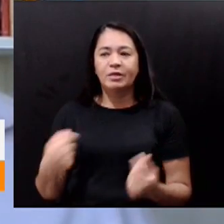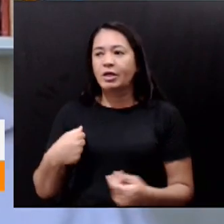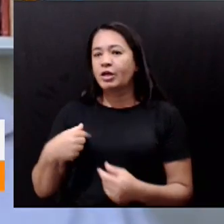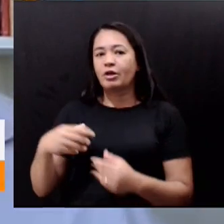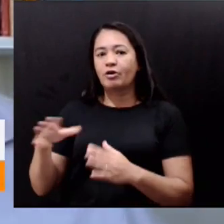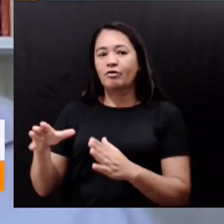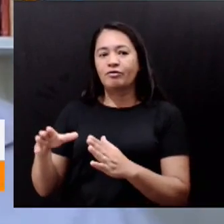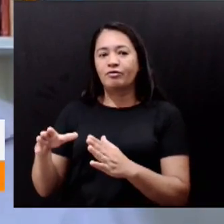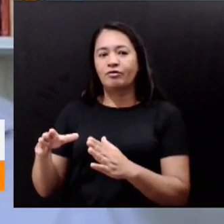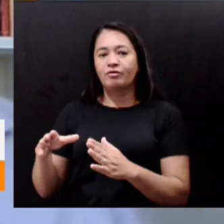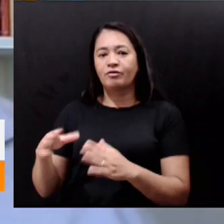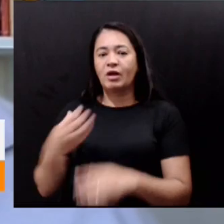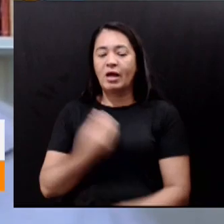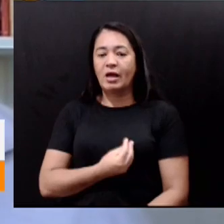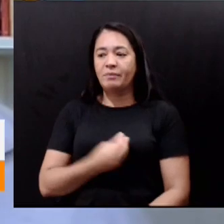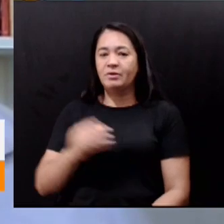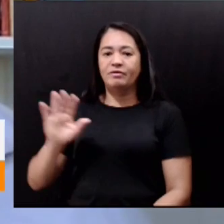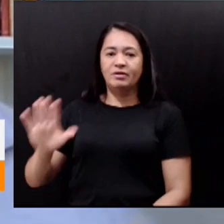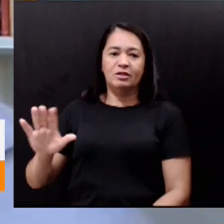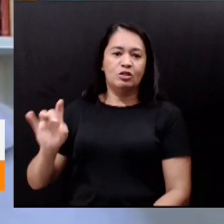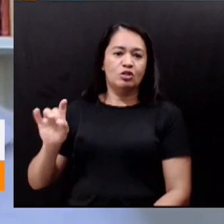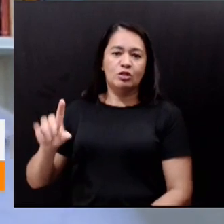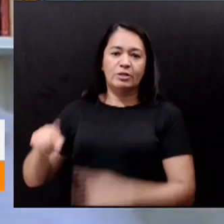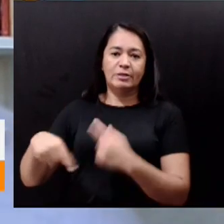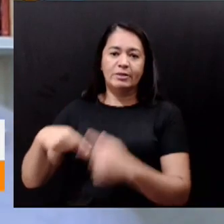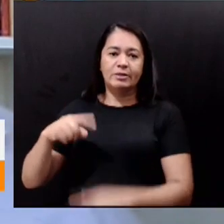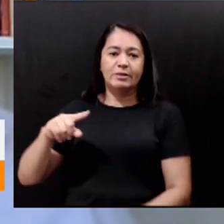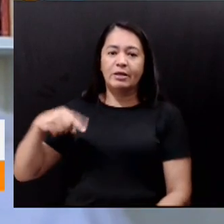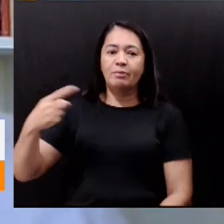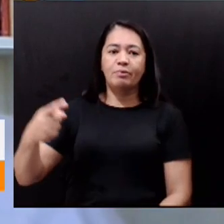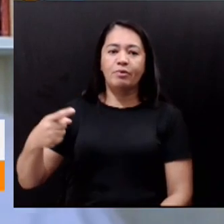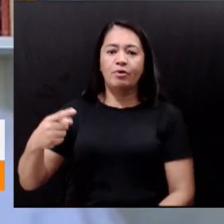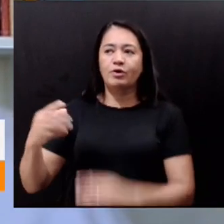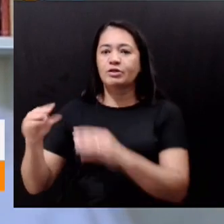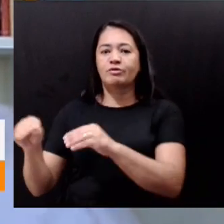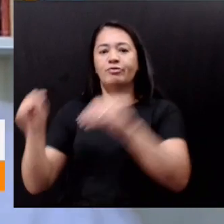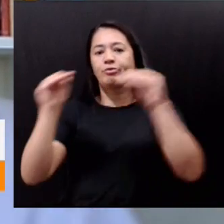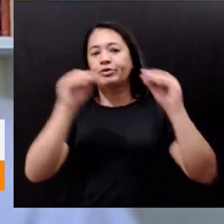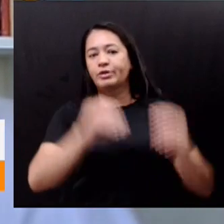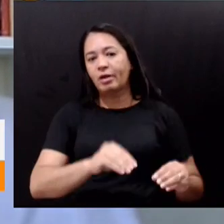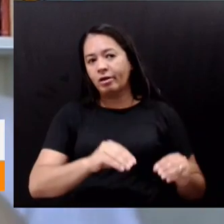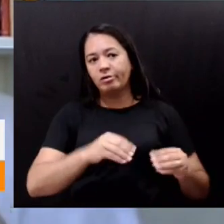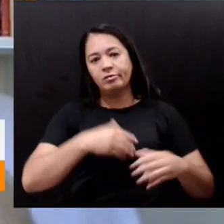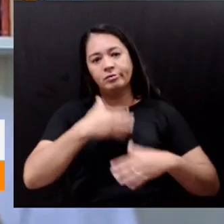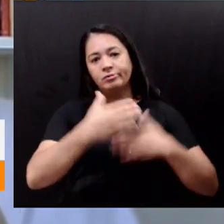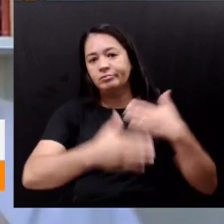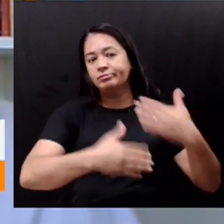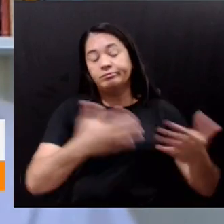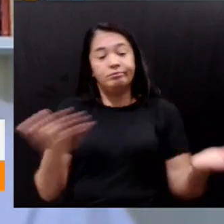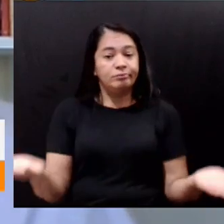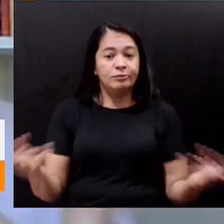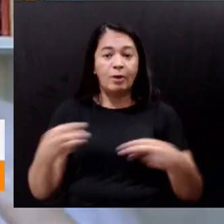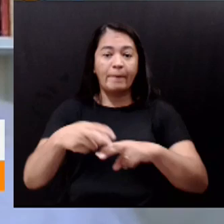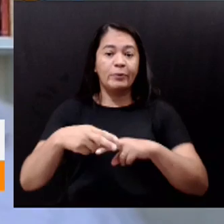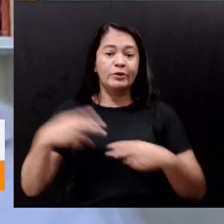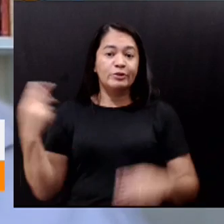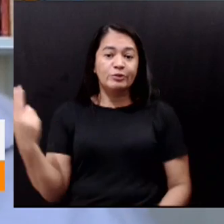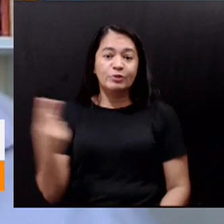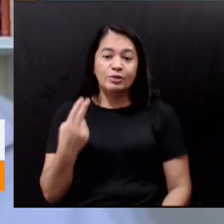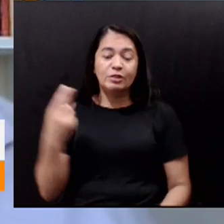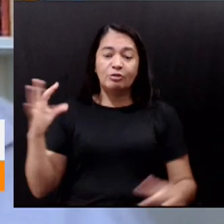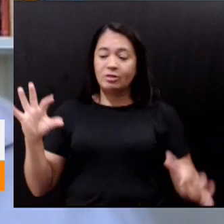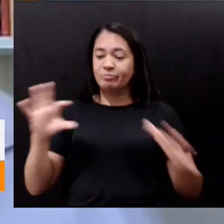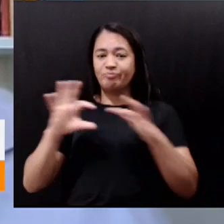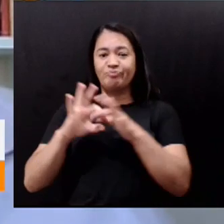minha vida ali. Depois eu quero me mudar enfim. Então, você não tem o tempo suficiente. A